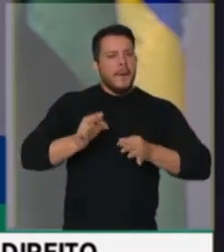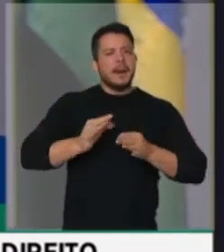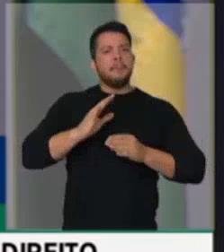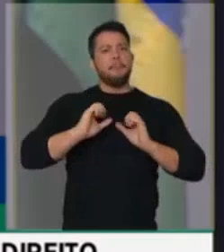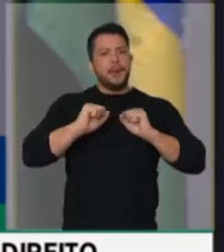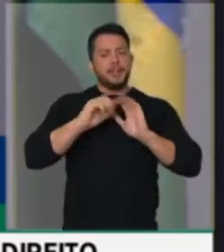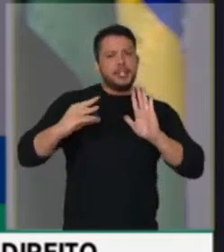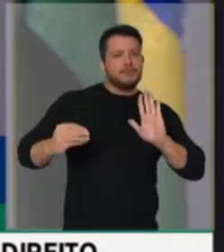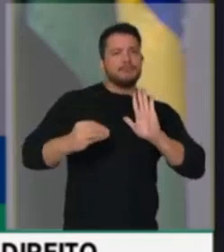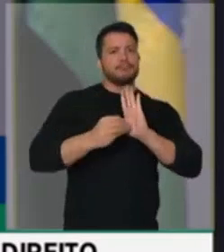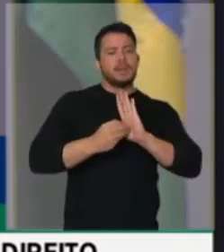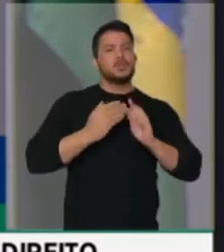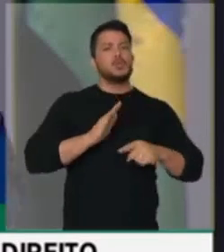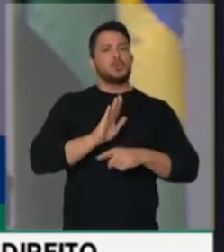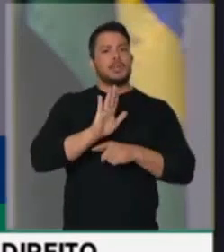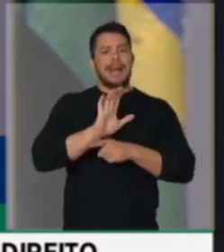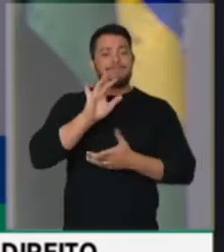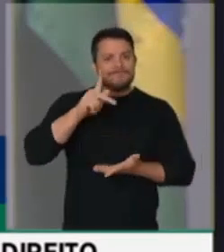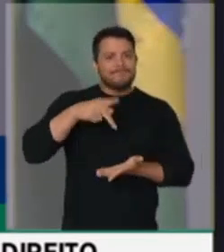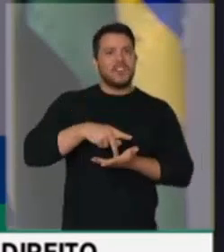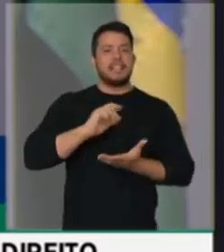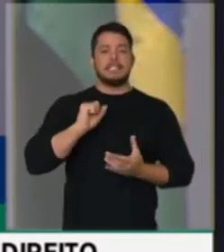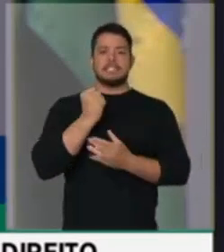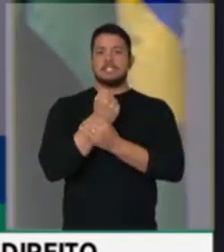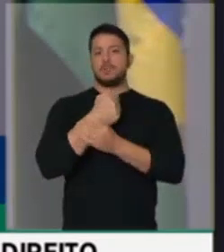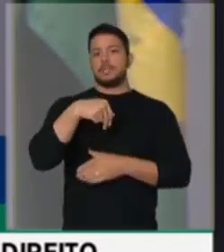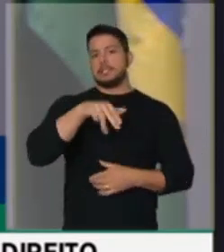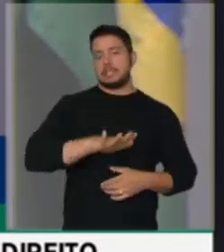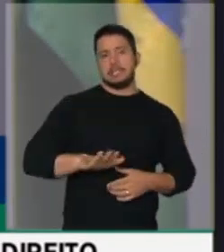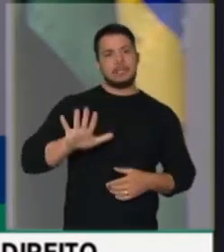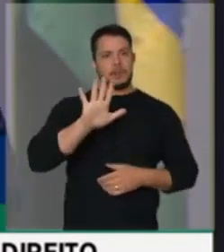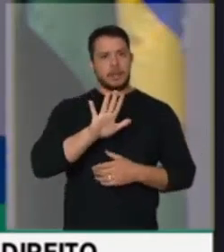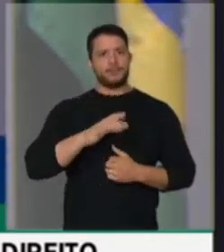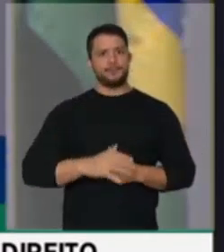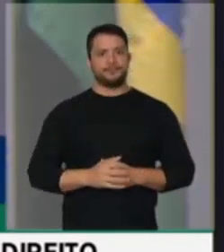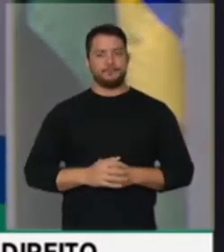segurança nacional e não prostituir o termo Estado Democrático de Direito. Obrigado.